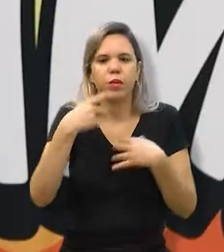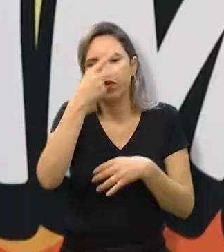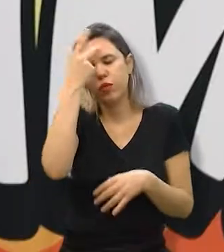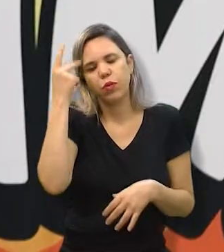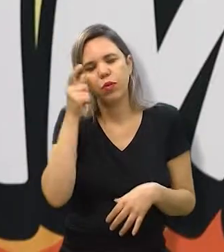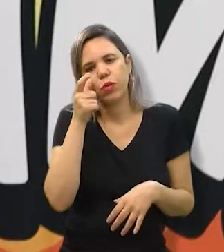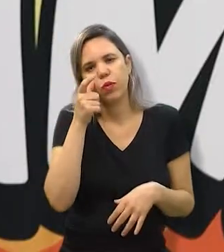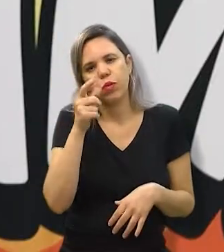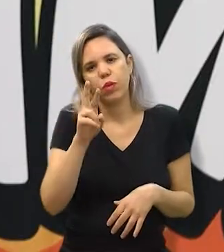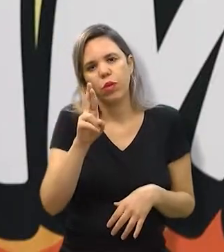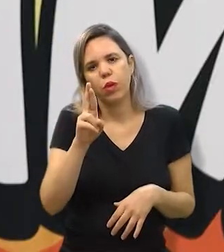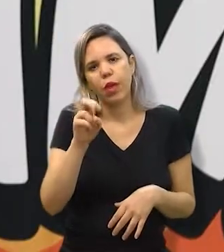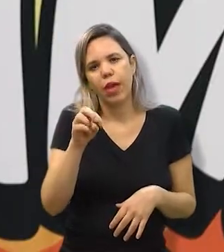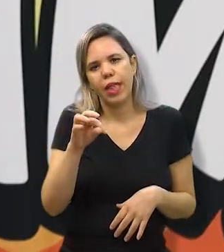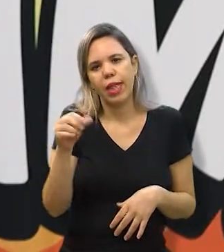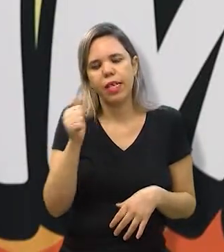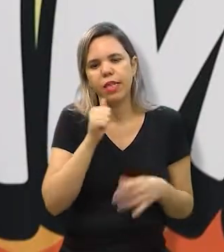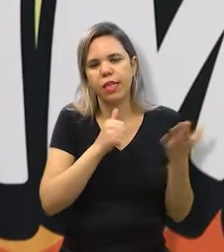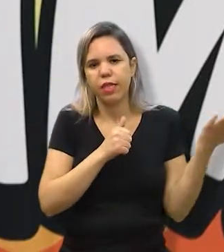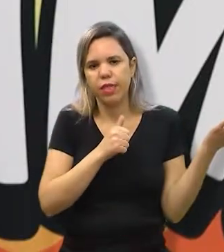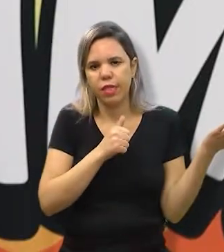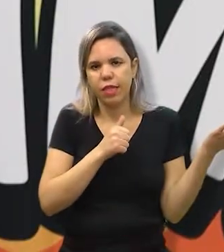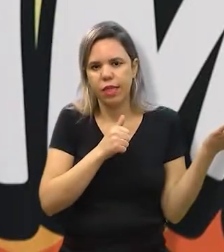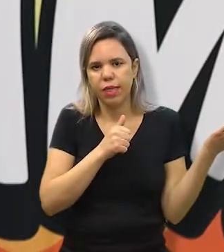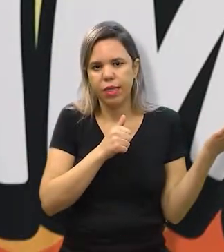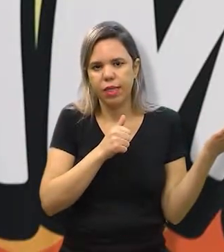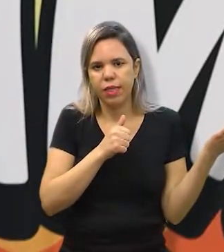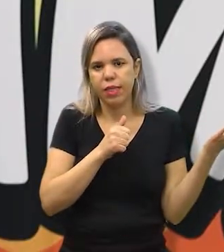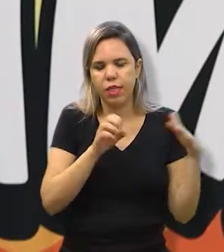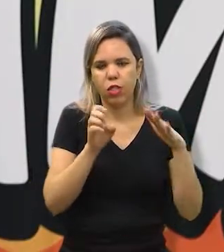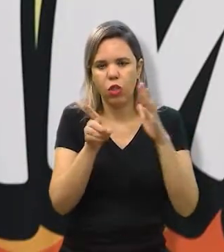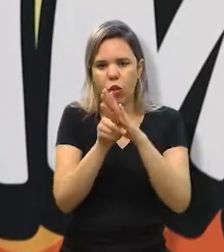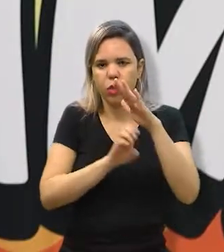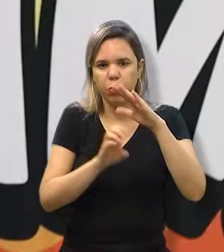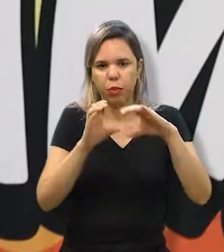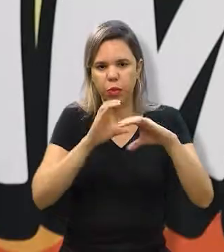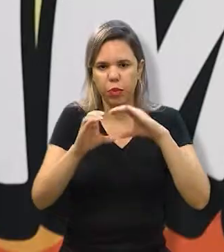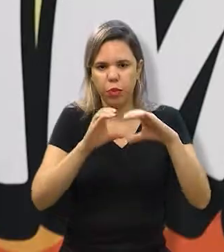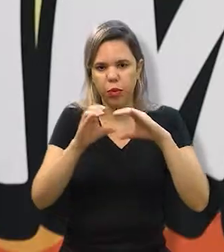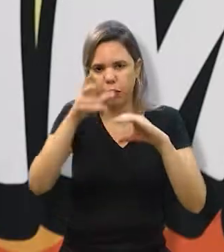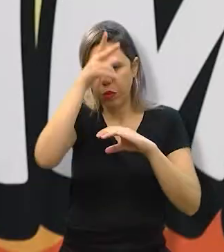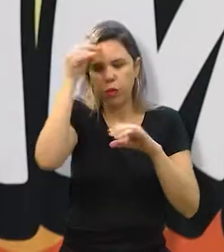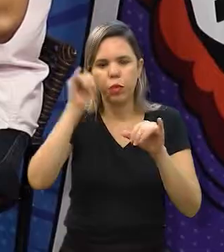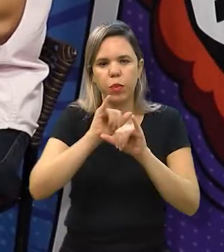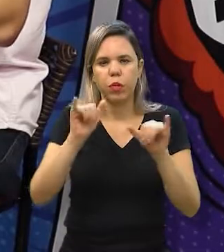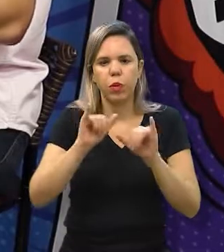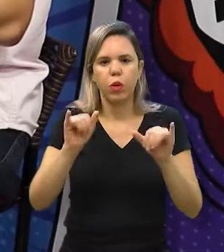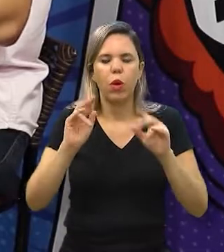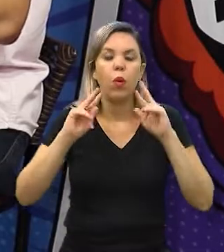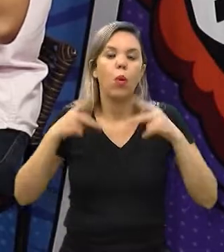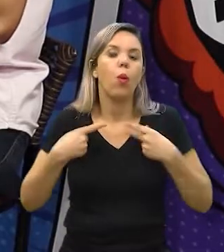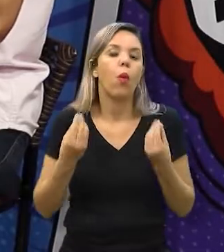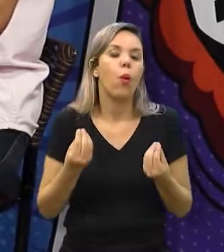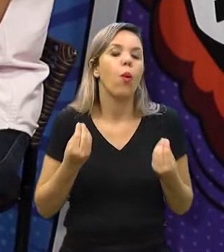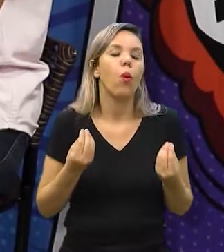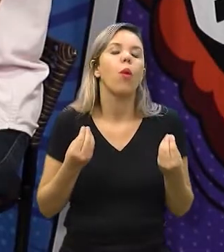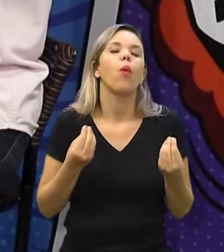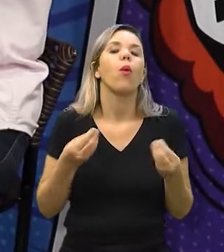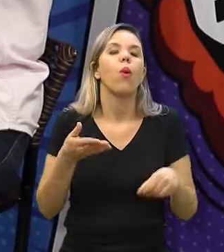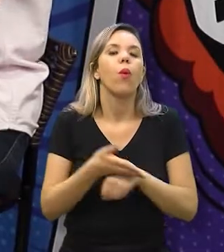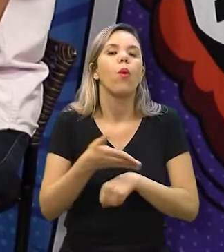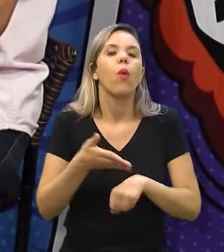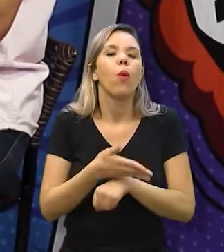explica, gente, olha só, a Renata, ela é publicitária, da área da comunicação, humanas, como é que